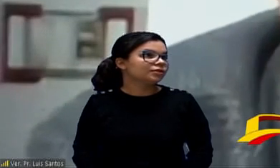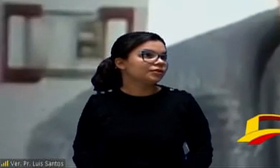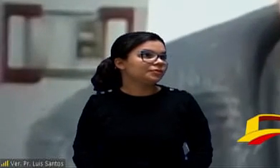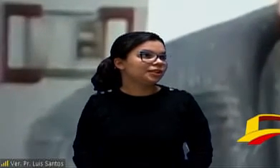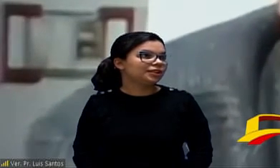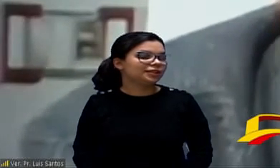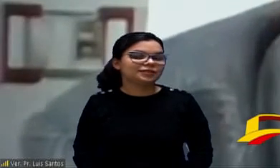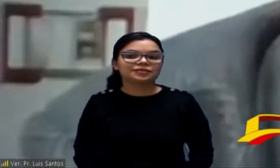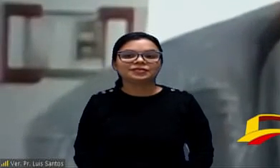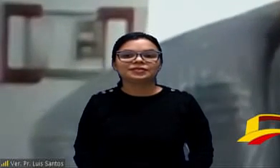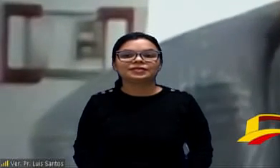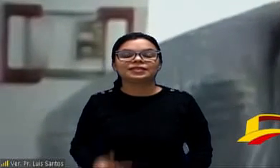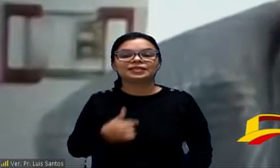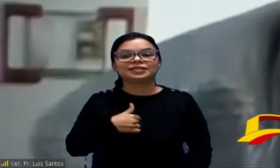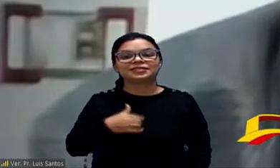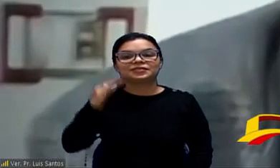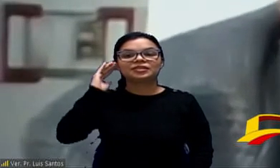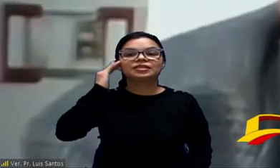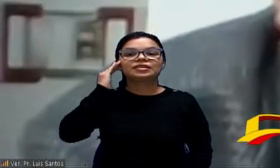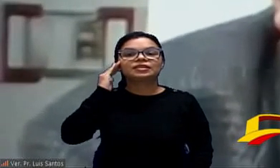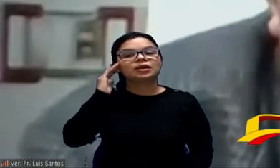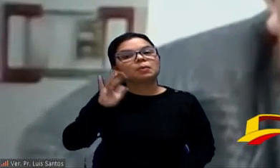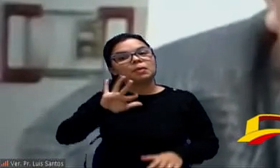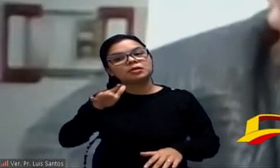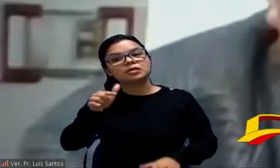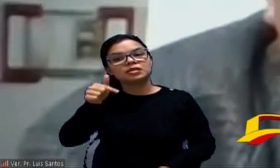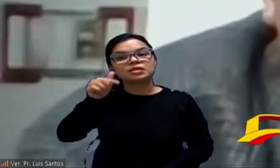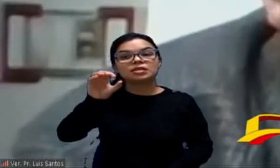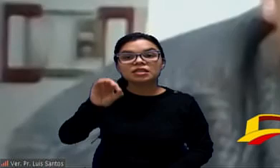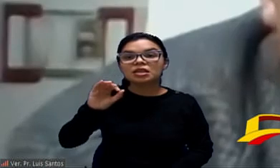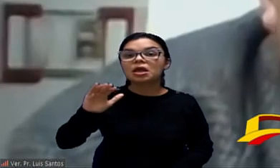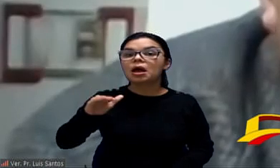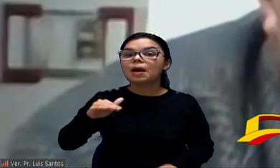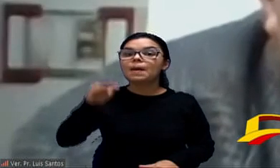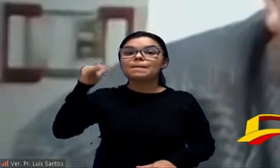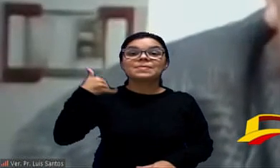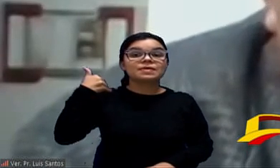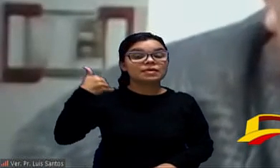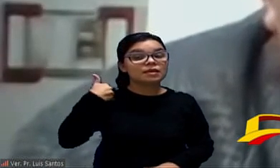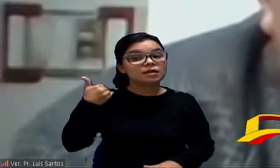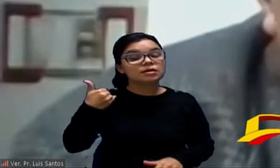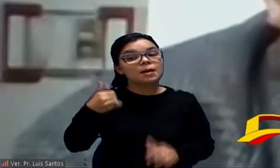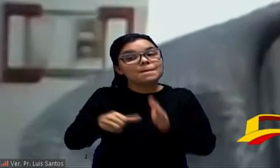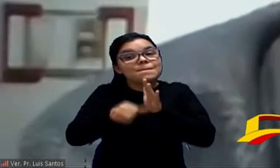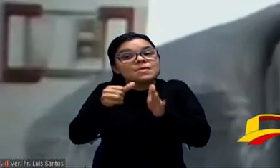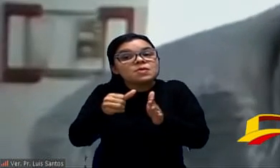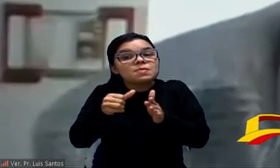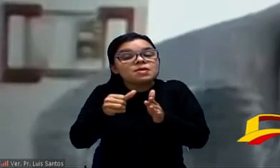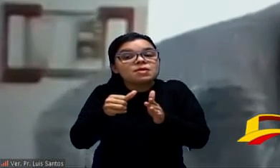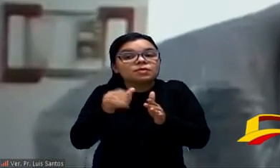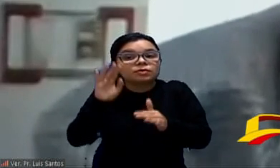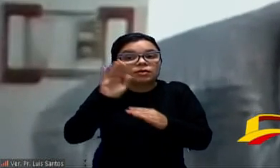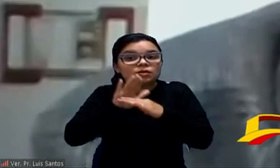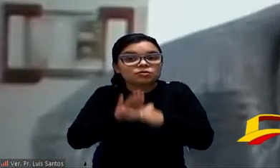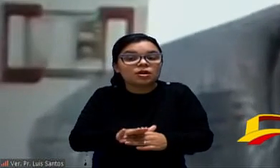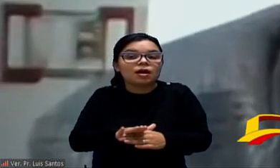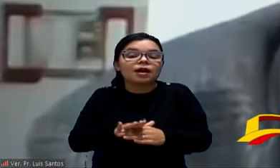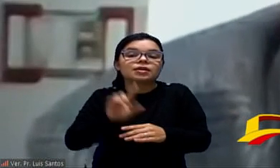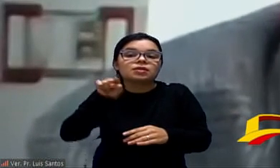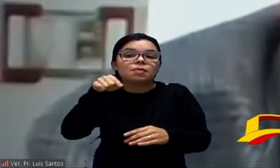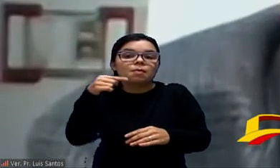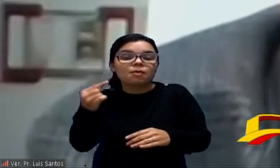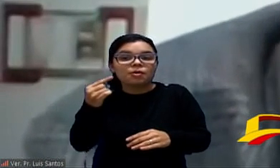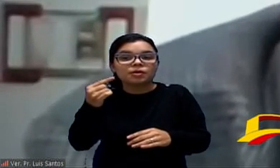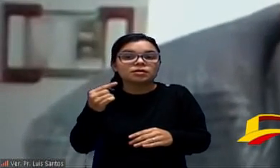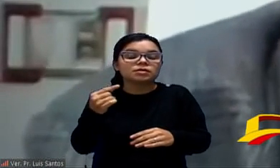fizessem. Olha, você tem de 70 anos para cima, seu dia é o dia primeiro do atendimento. Aí vai baixando, e para